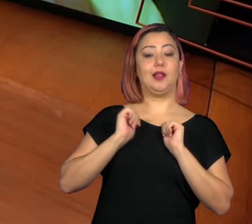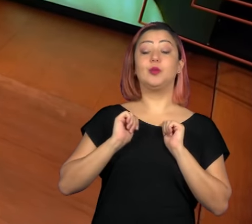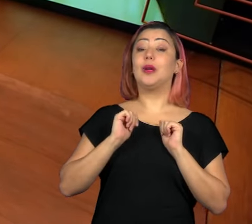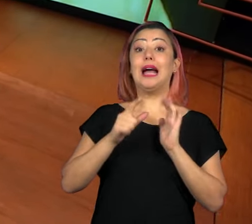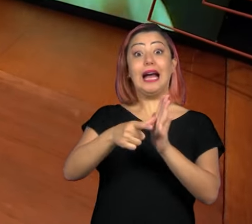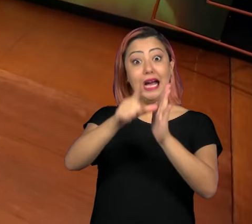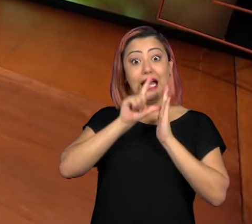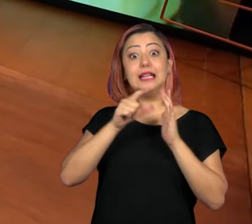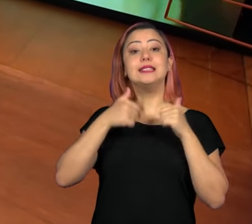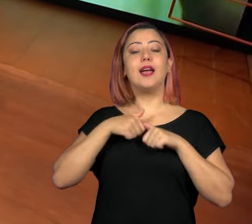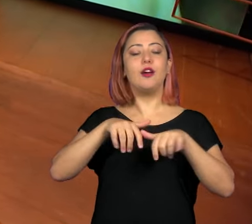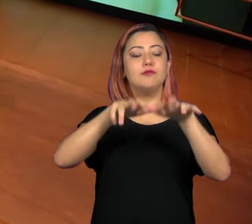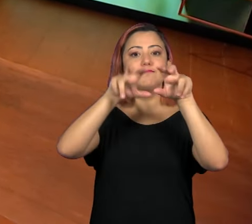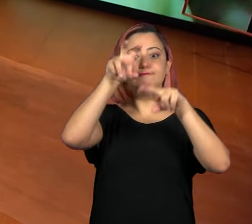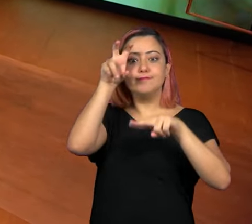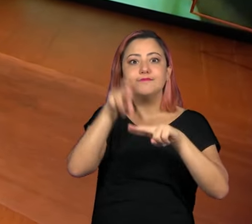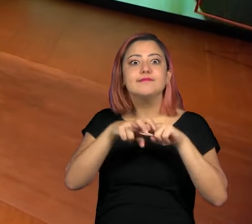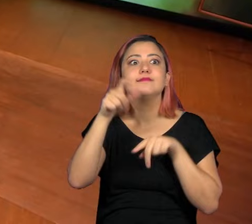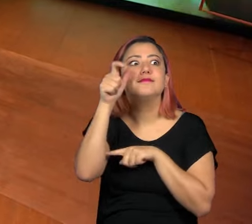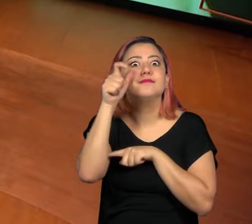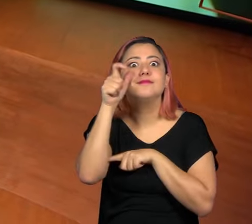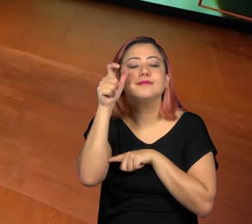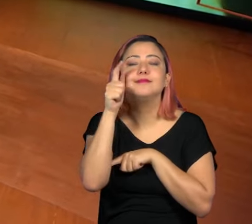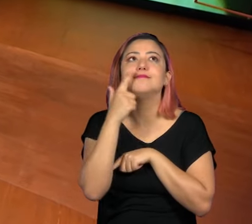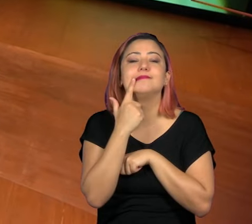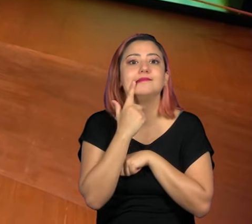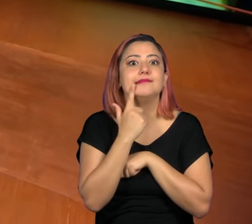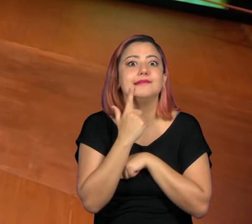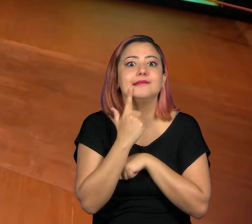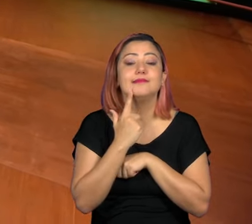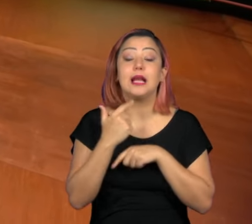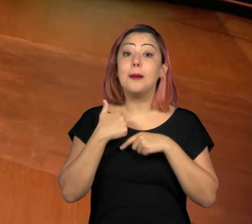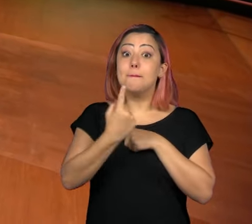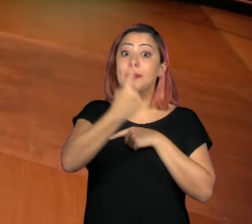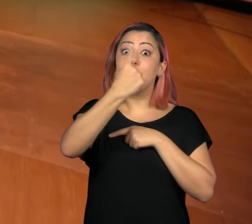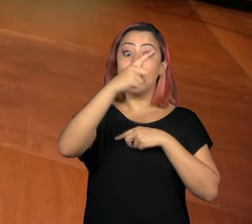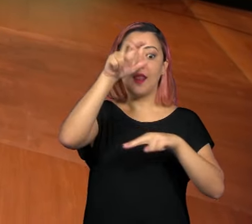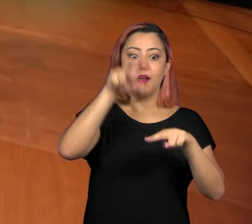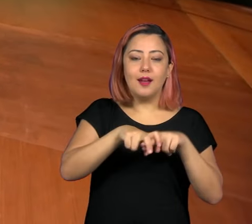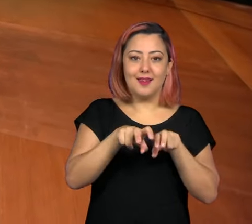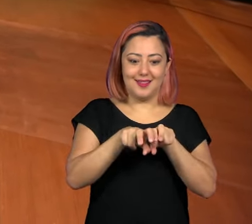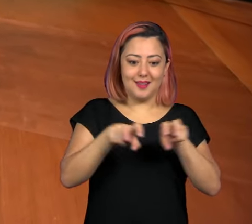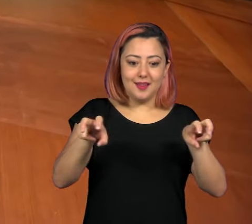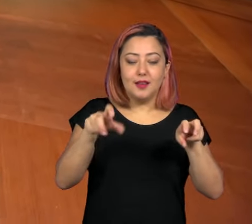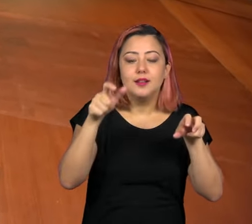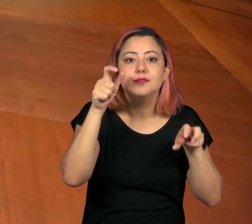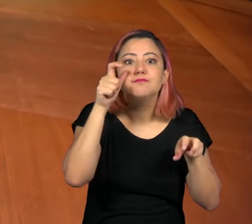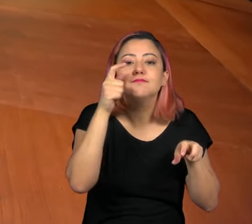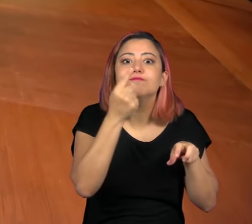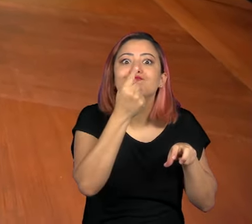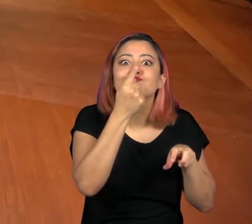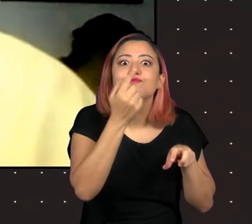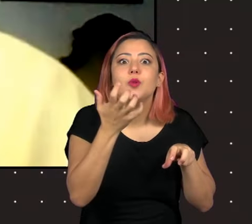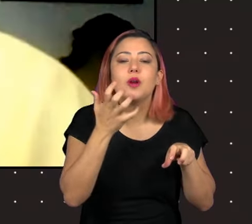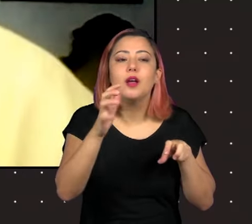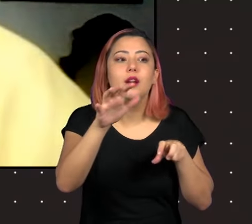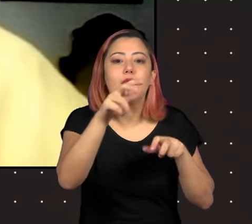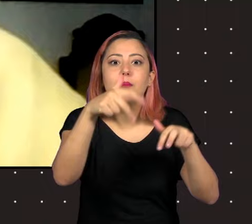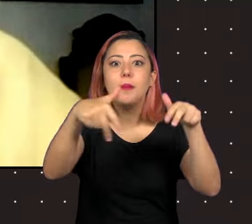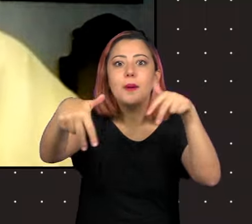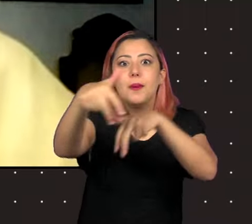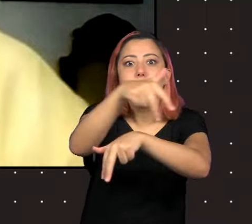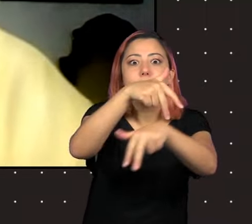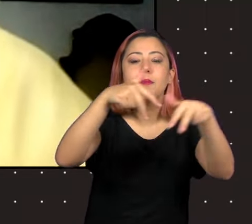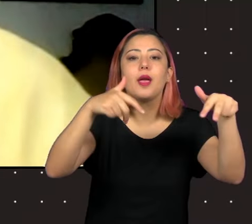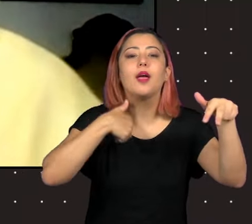teatro. E eu era público de teatro de sentar na primeira fila. E eu sentia o perfume da